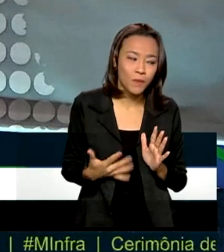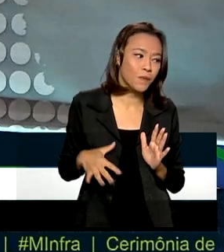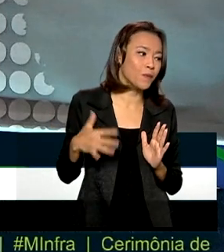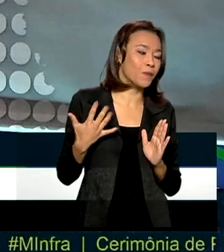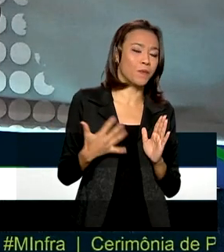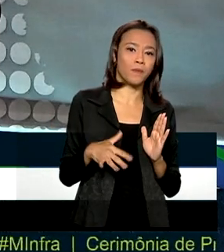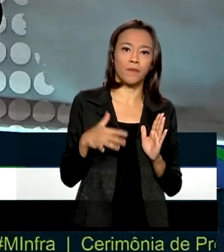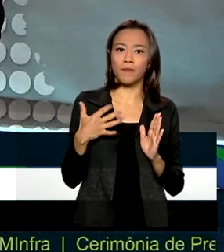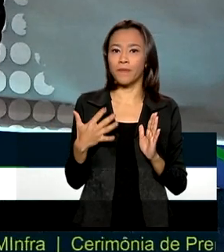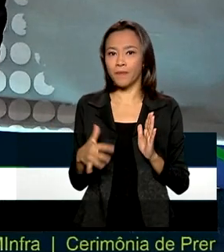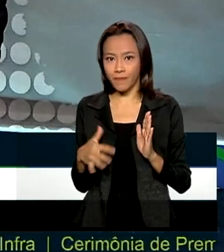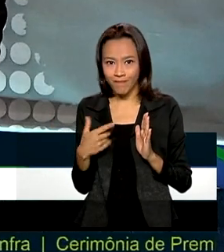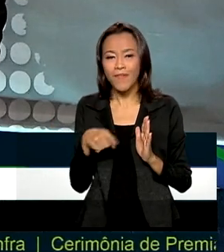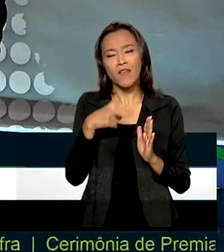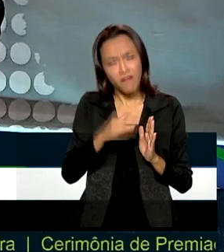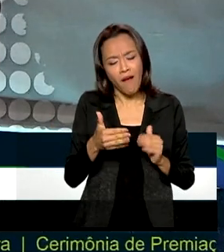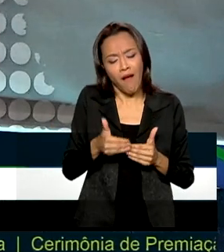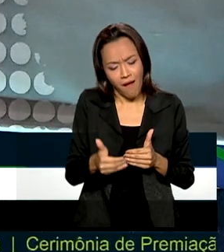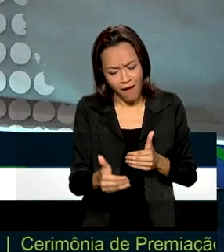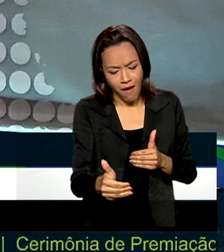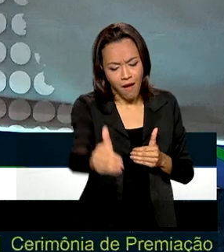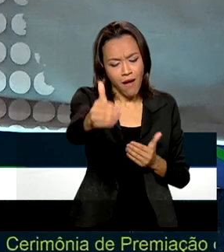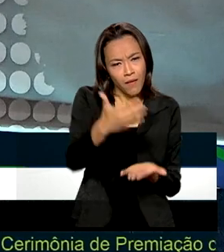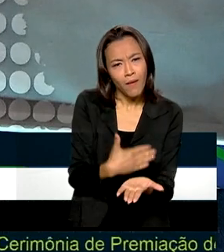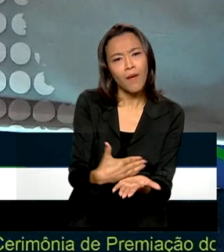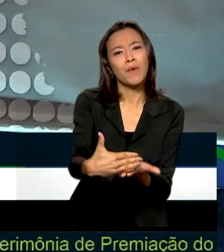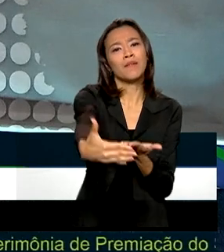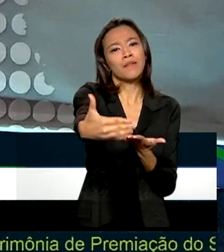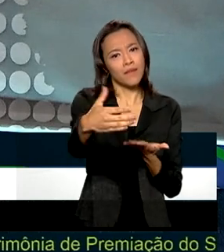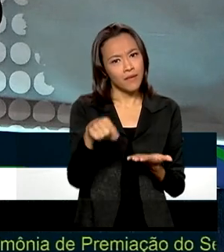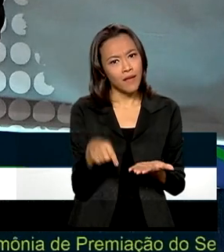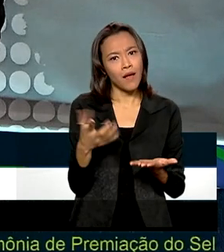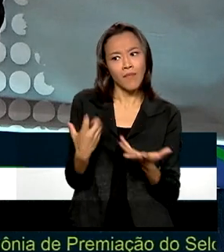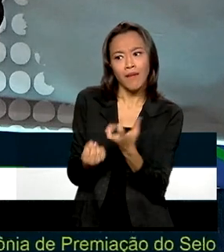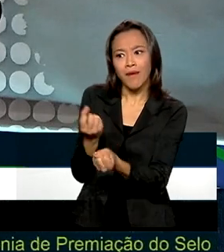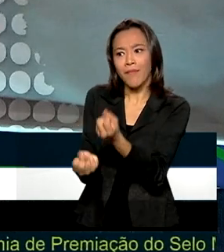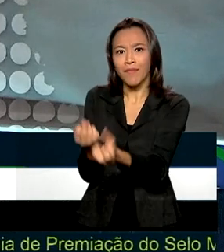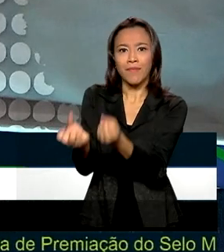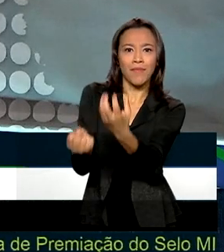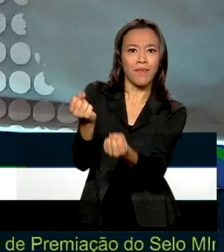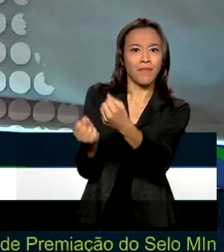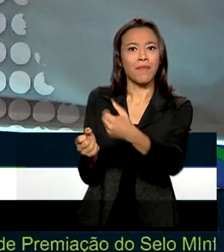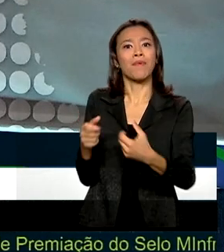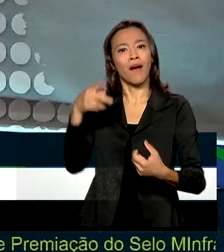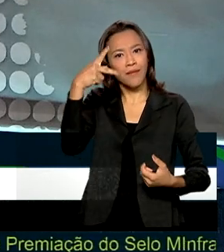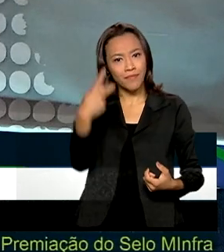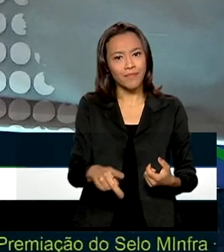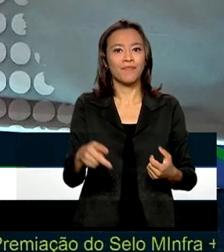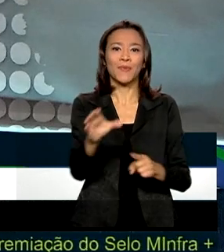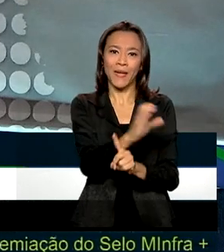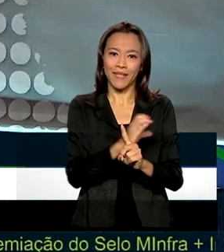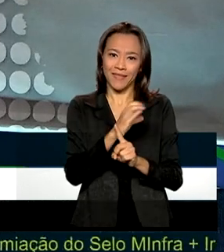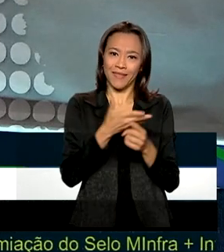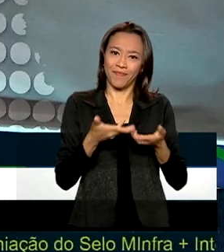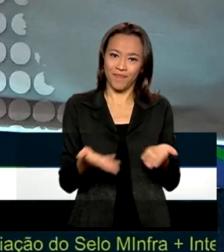evento que vai começar a ser internalizado no nosso calendário.